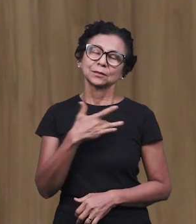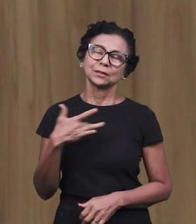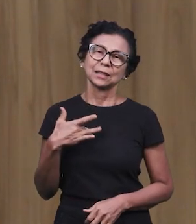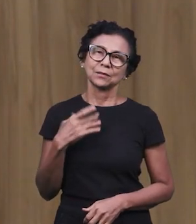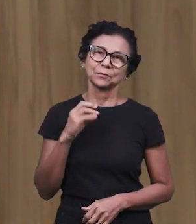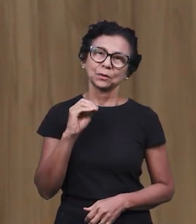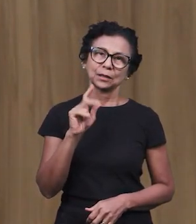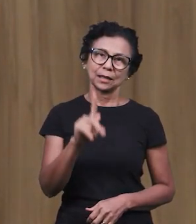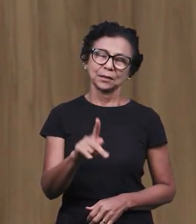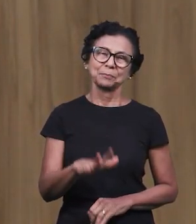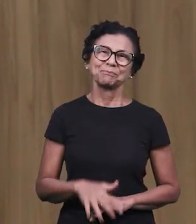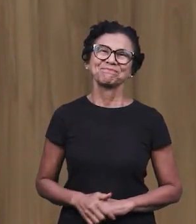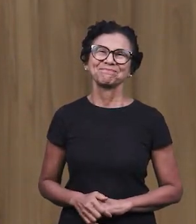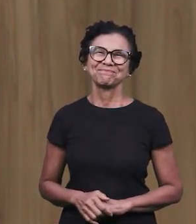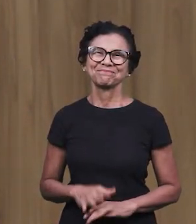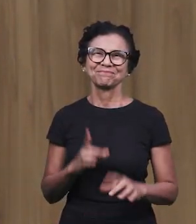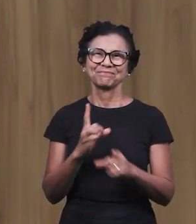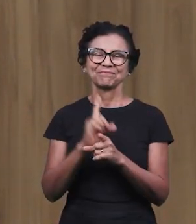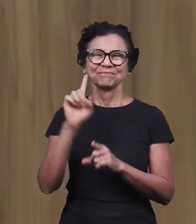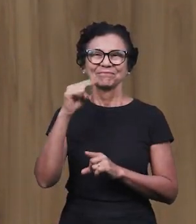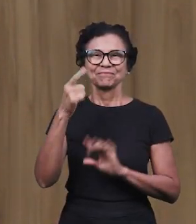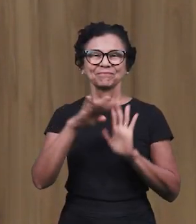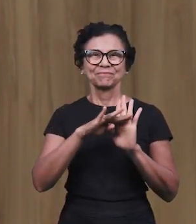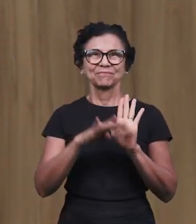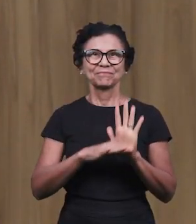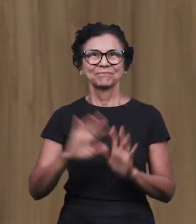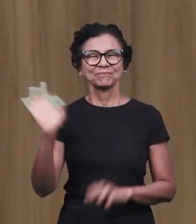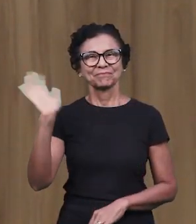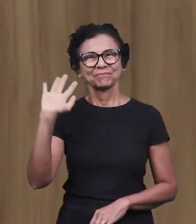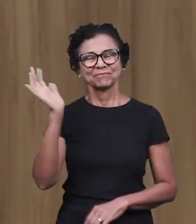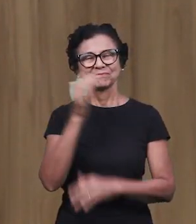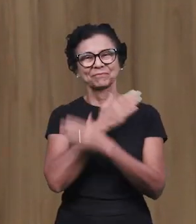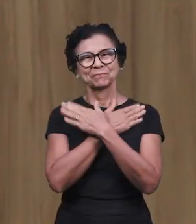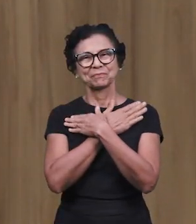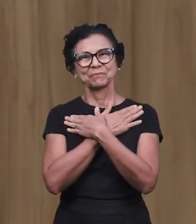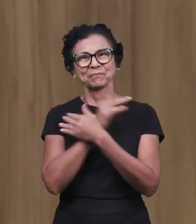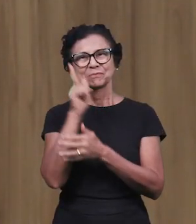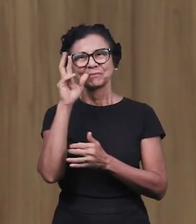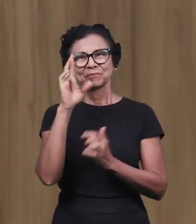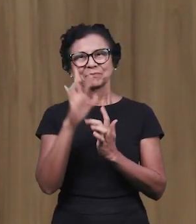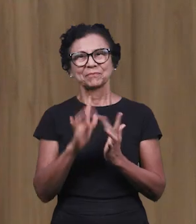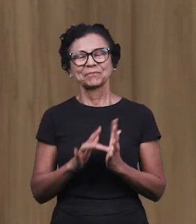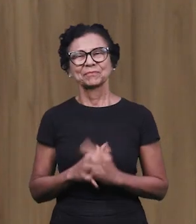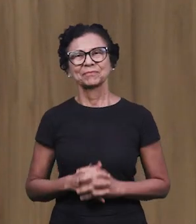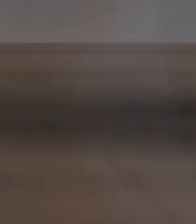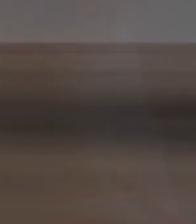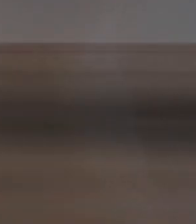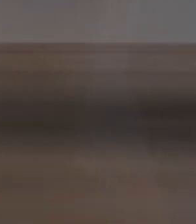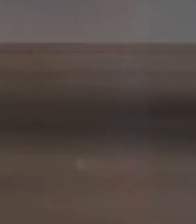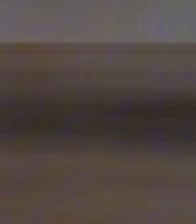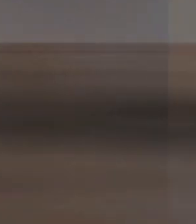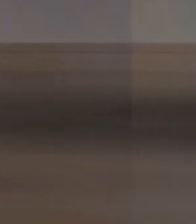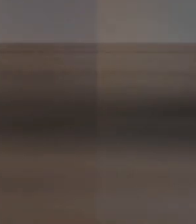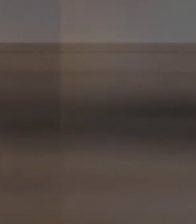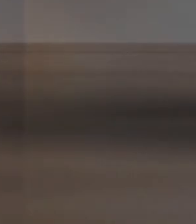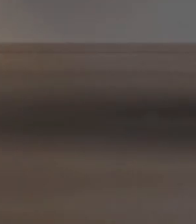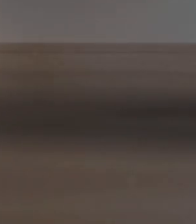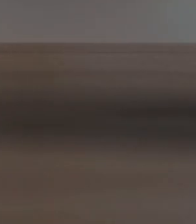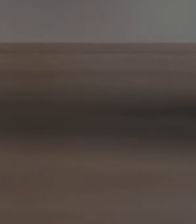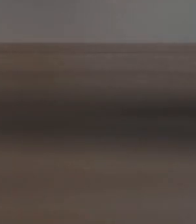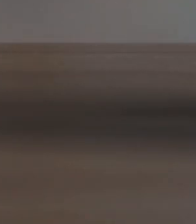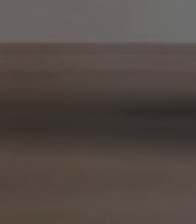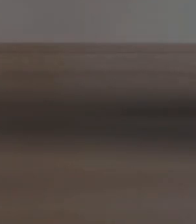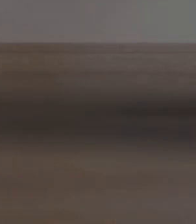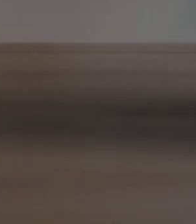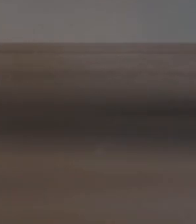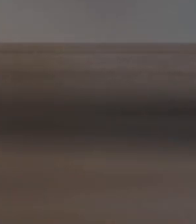saudável, tá bom? Então nos encontramos na próxima edição. Um abraço, a paz do Senhor a todos. Você